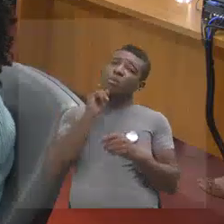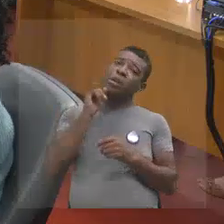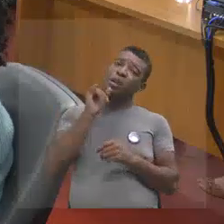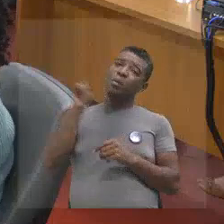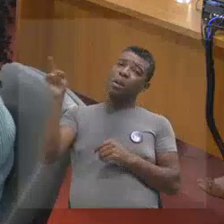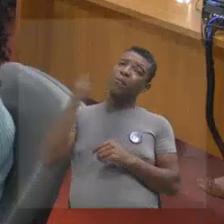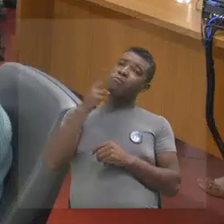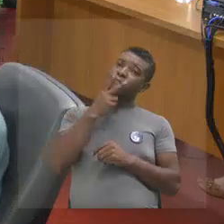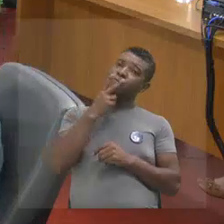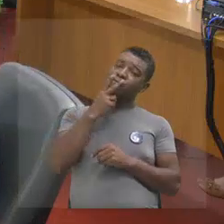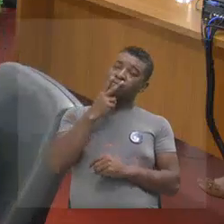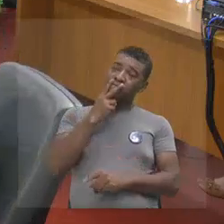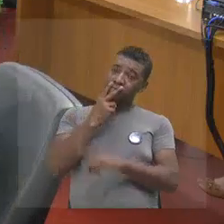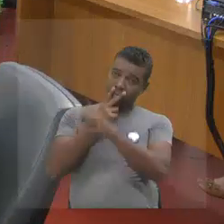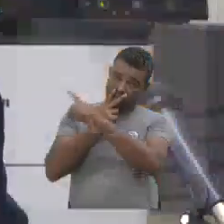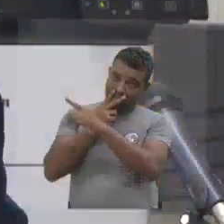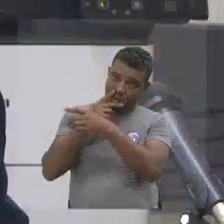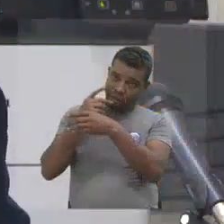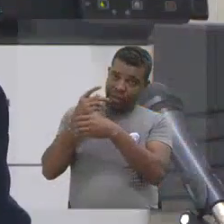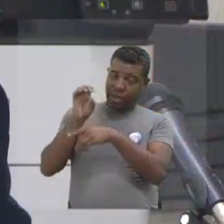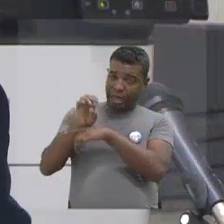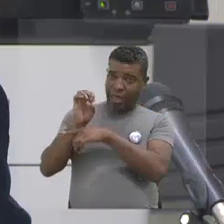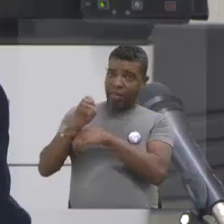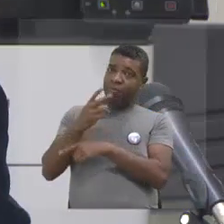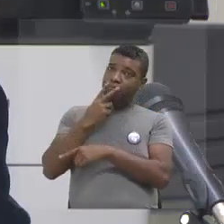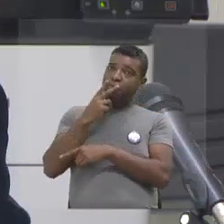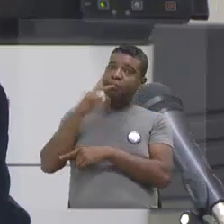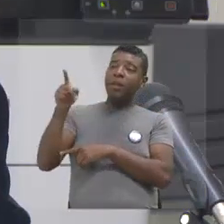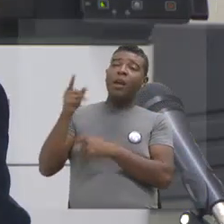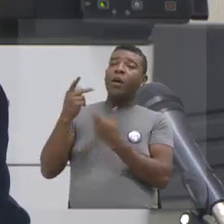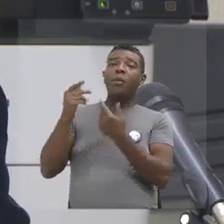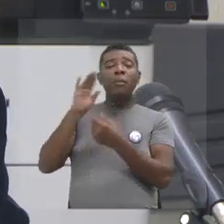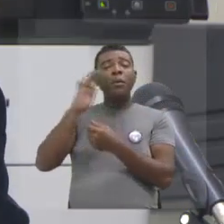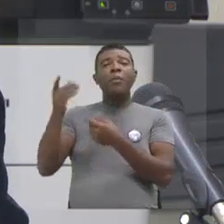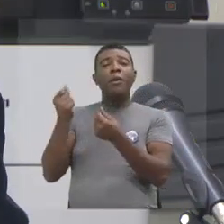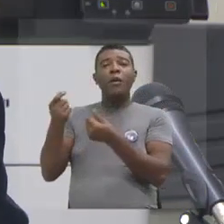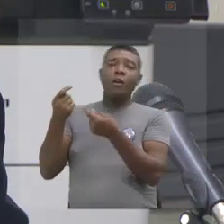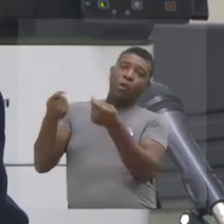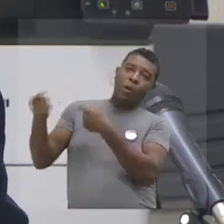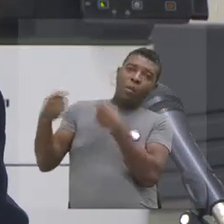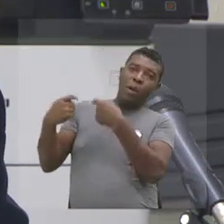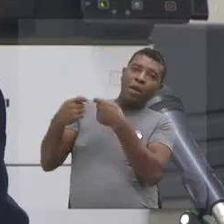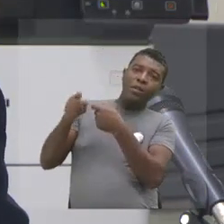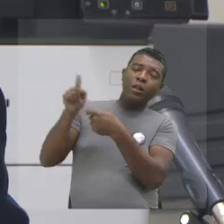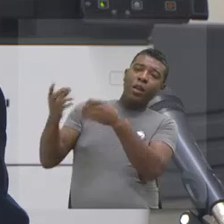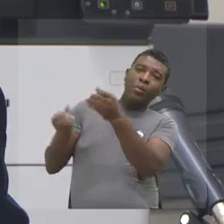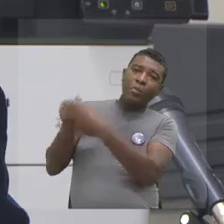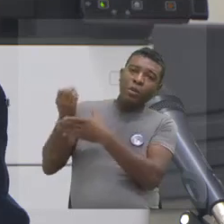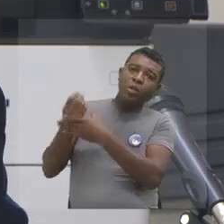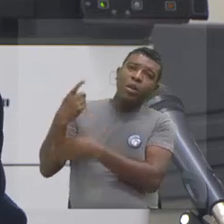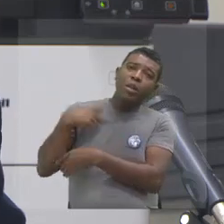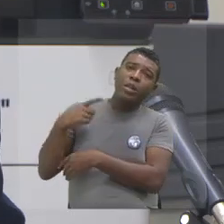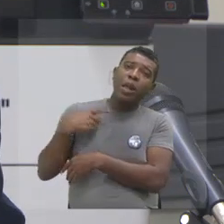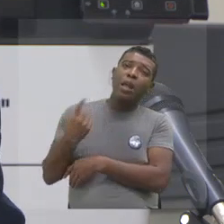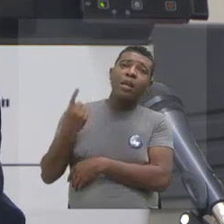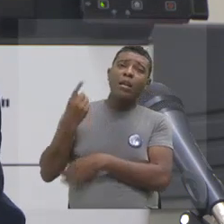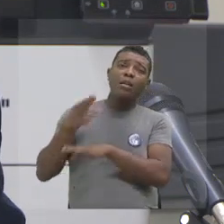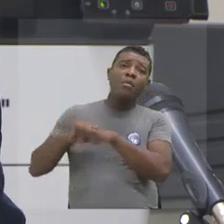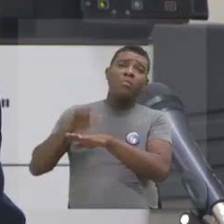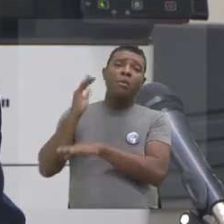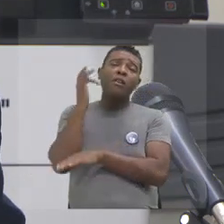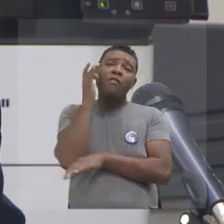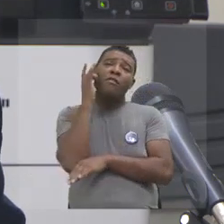onde se tem um grande Comércio e lá os produtores têm uma facilidade